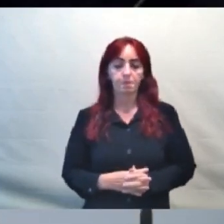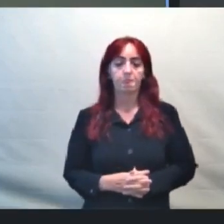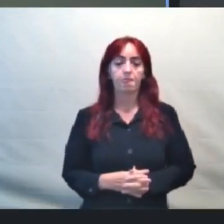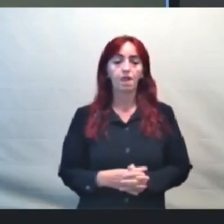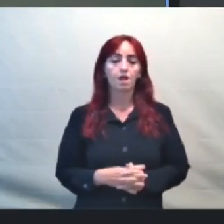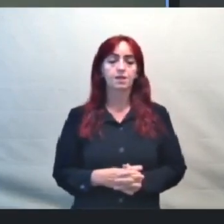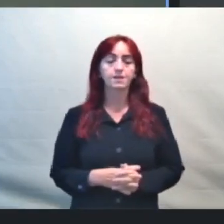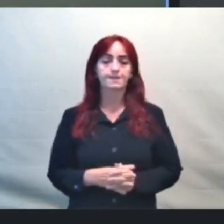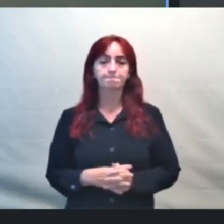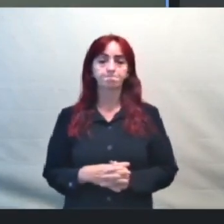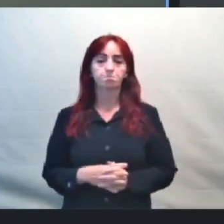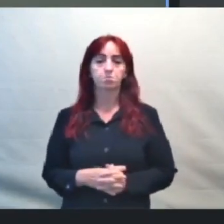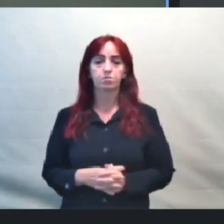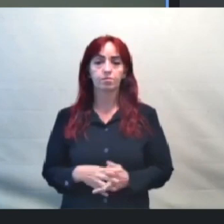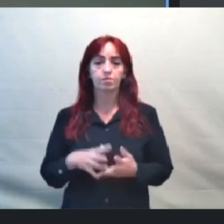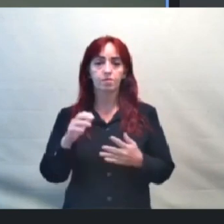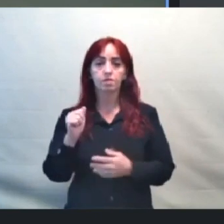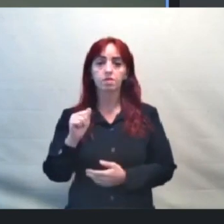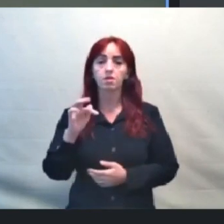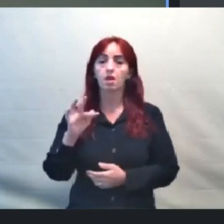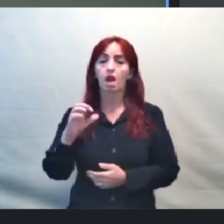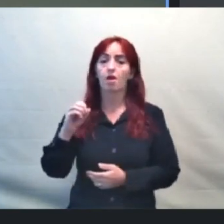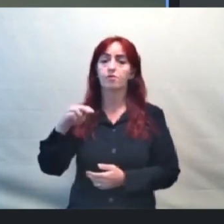Afonso, você começa?